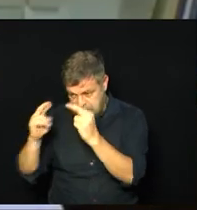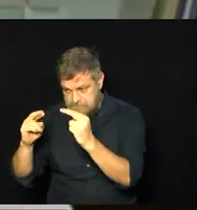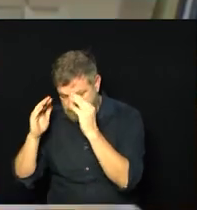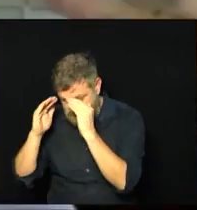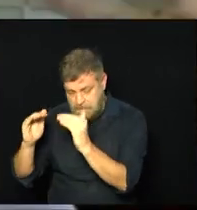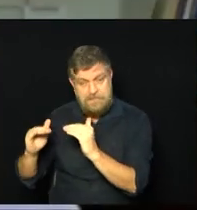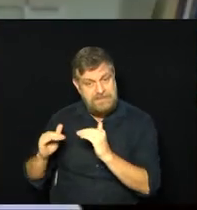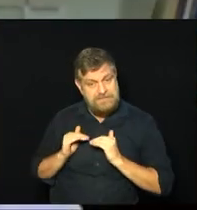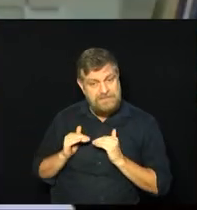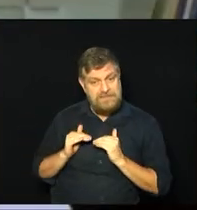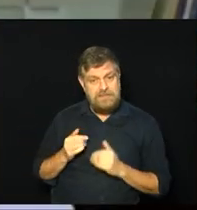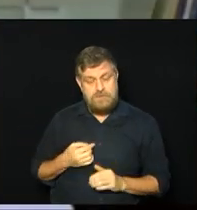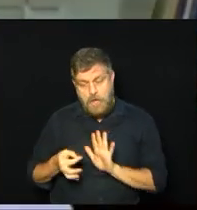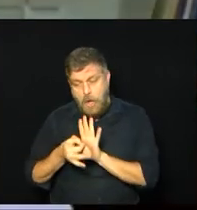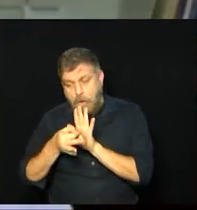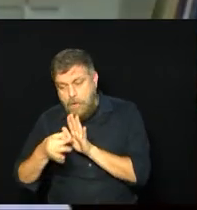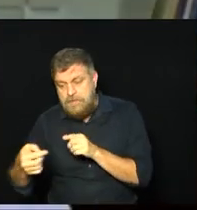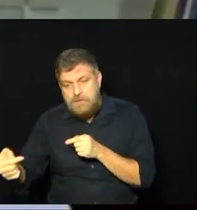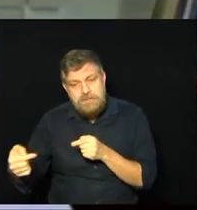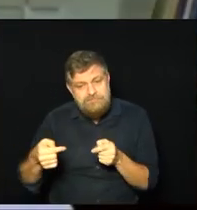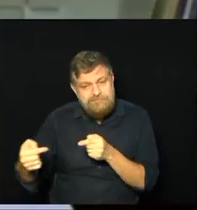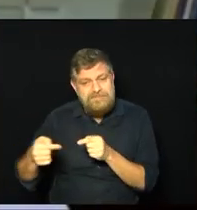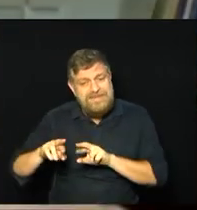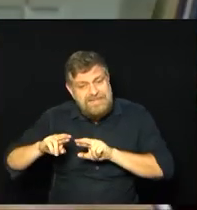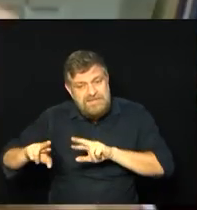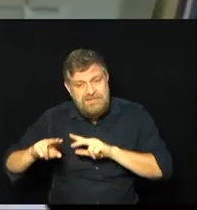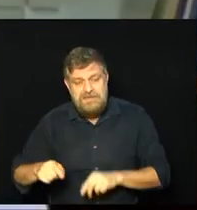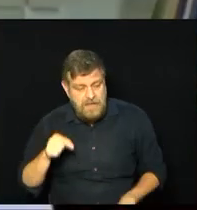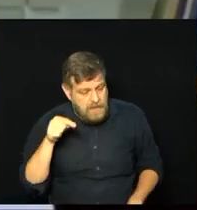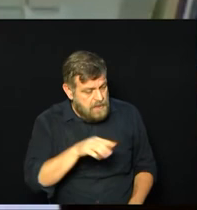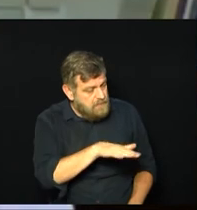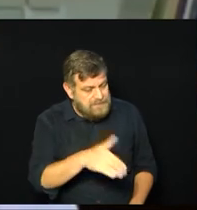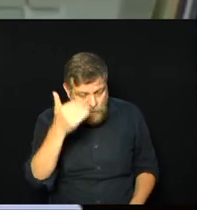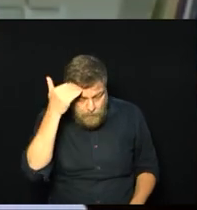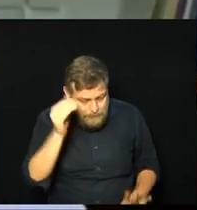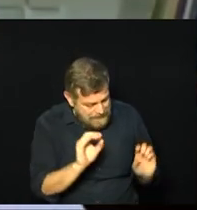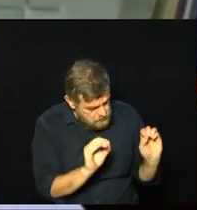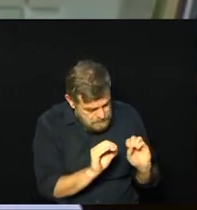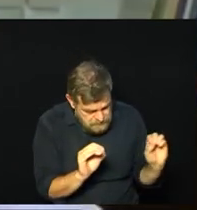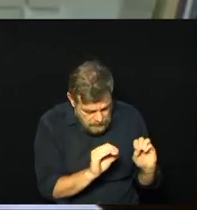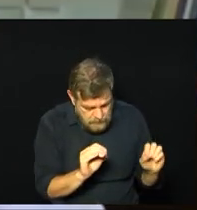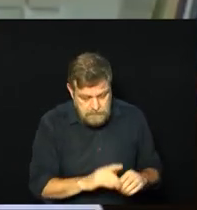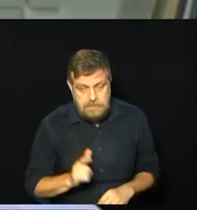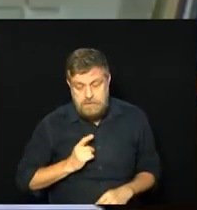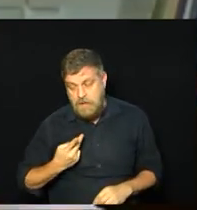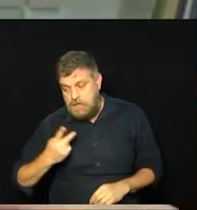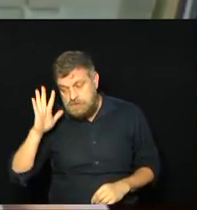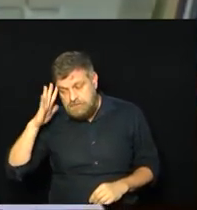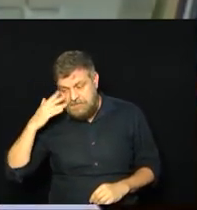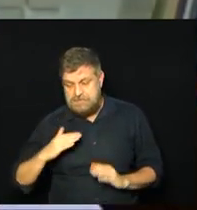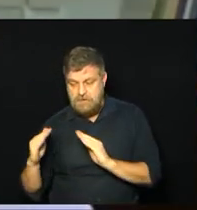ou a gente tem diferentes visões de mundo, de vida, não é nada com vocês, cada um decidiu viver numa